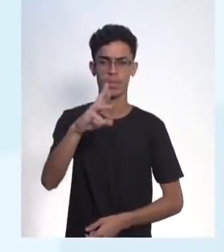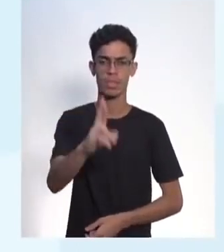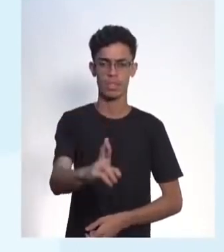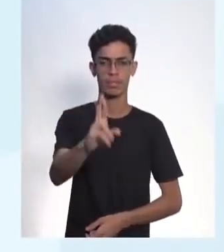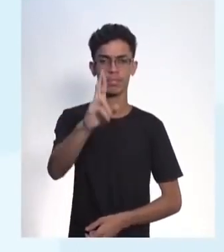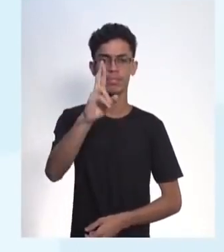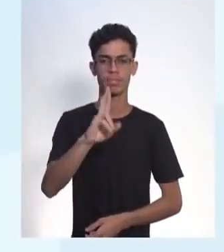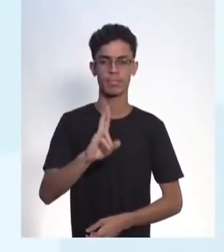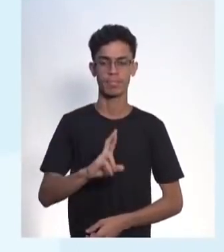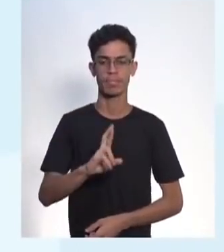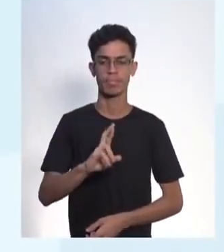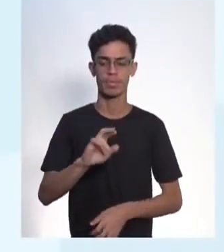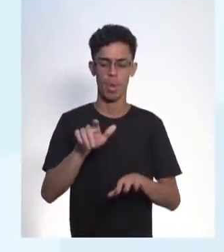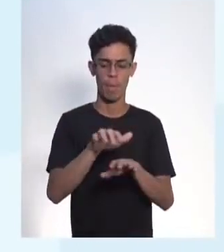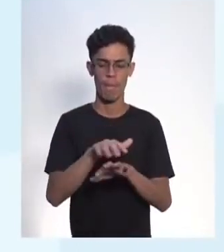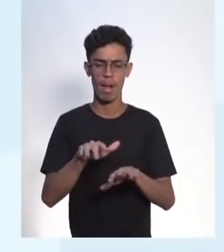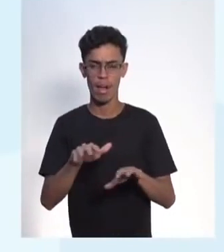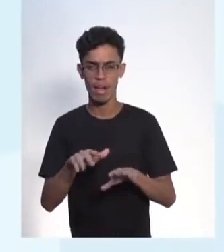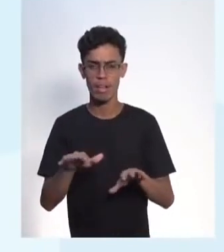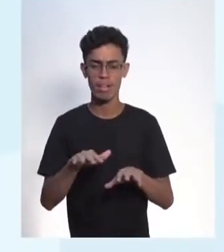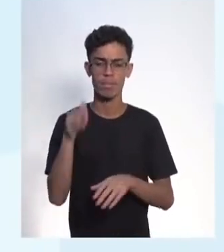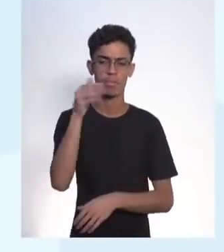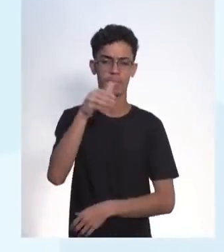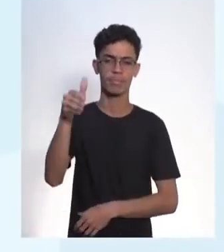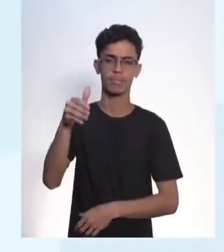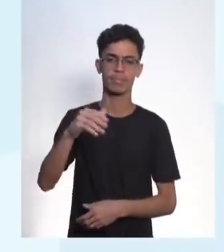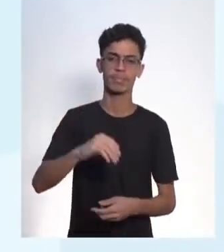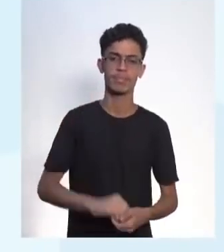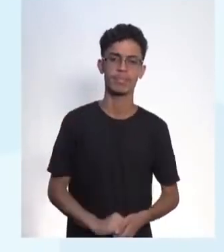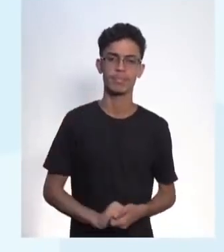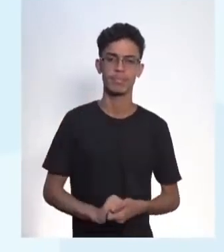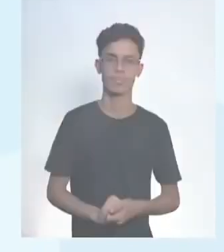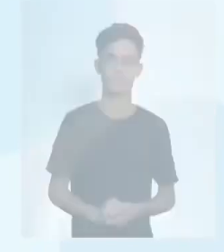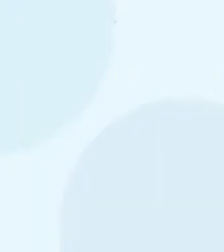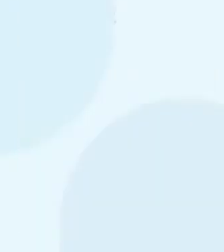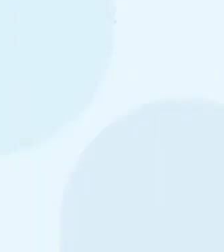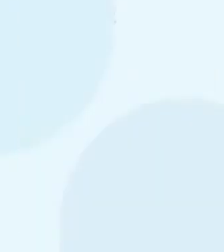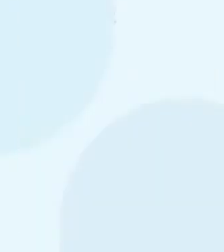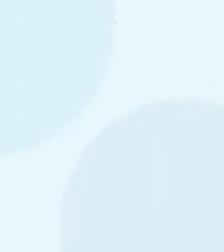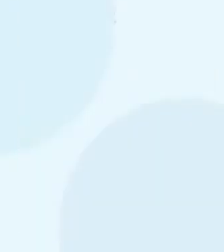atividade. Dedinho no teclado, participe.